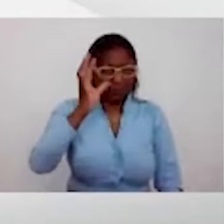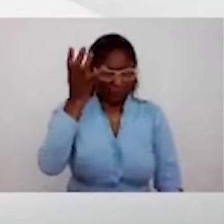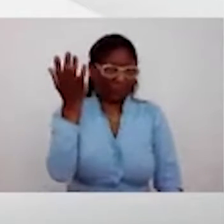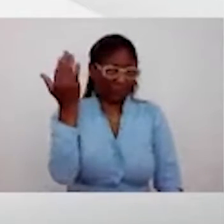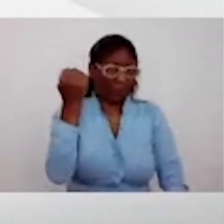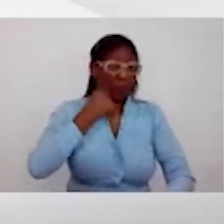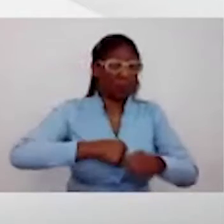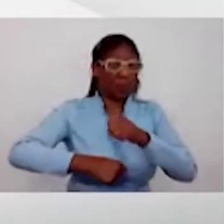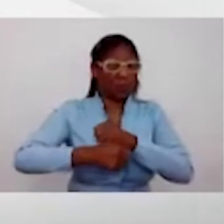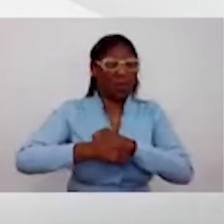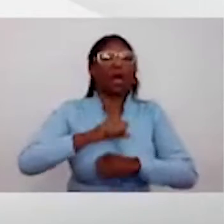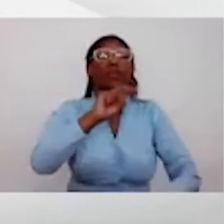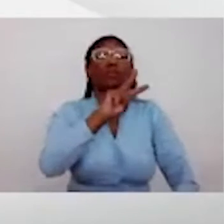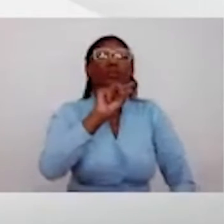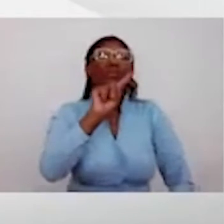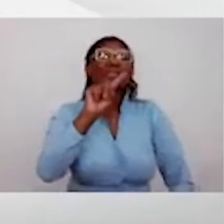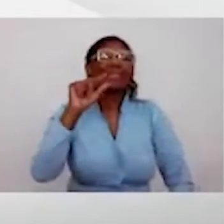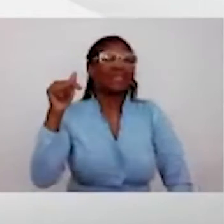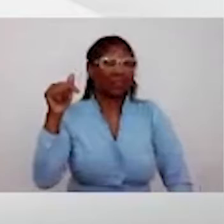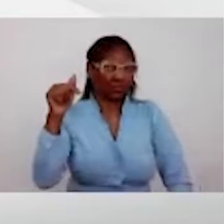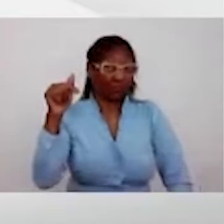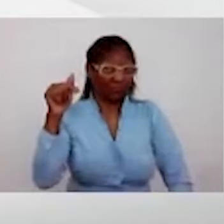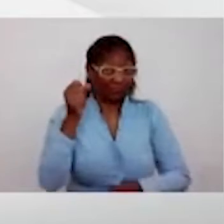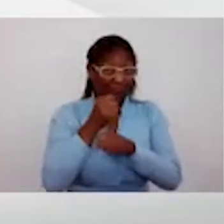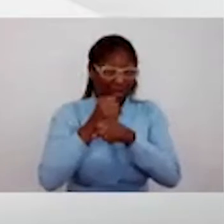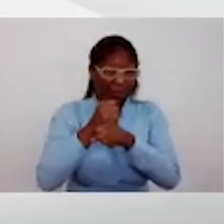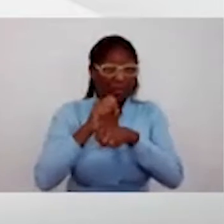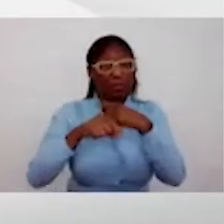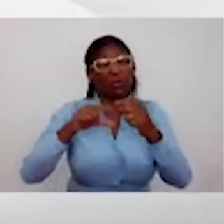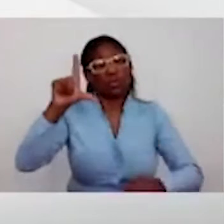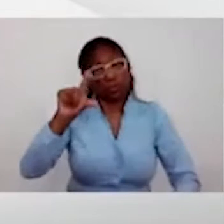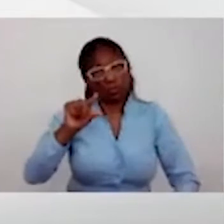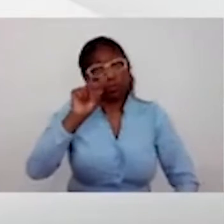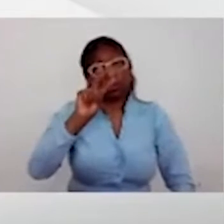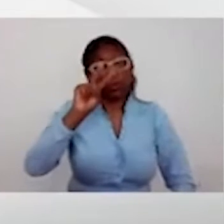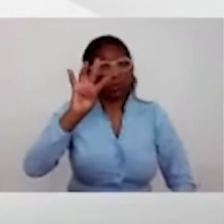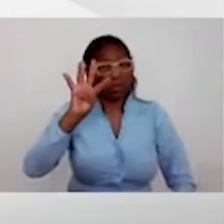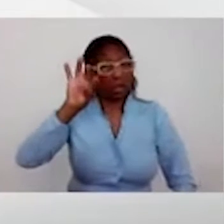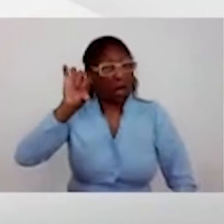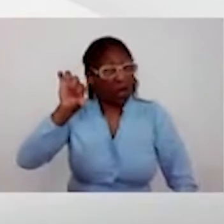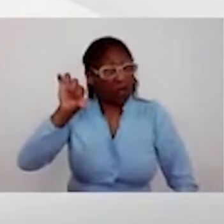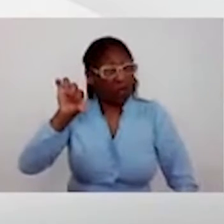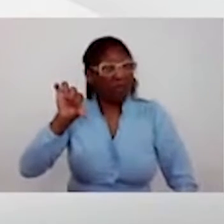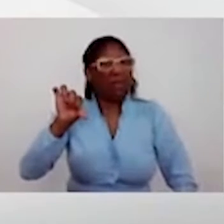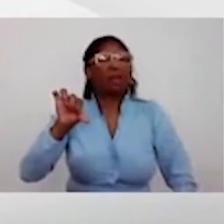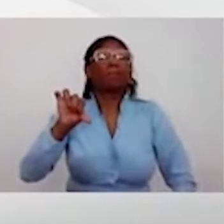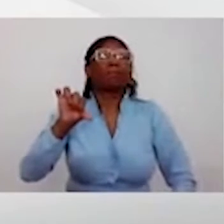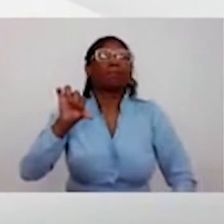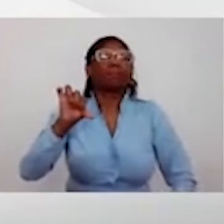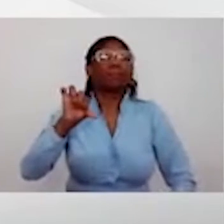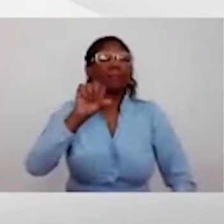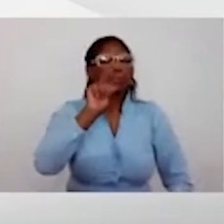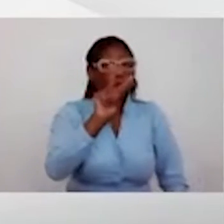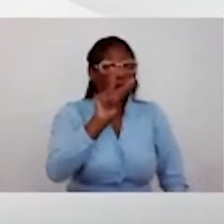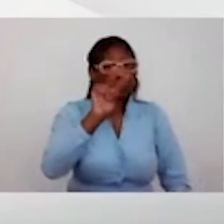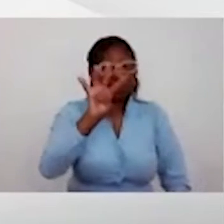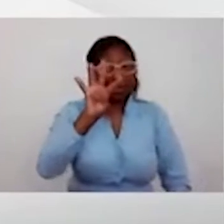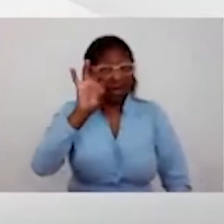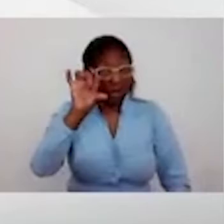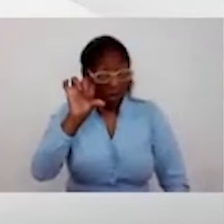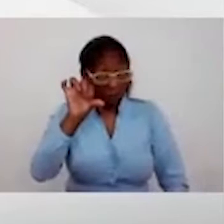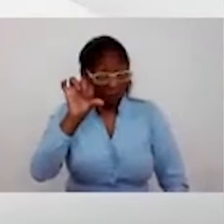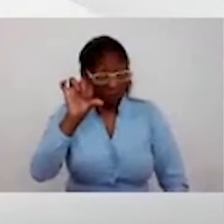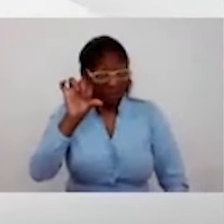de 2017. Depois houve uma redução para 249. Se nós olharmos de 249 em 2018